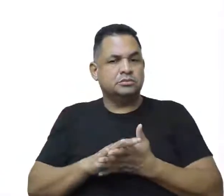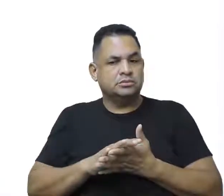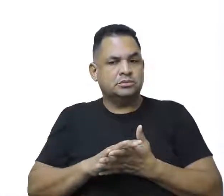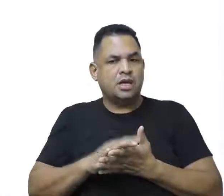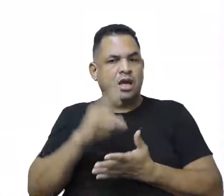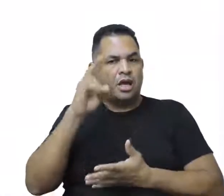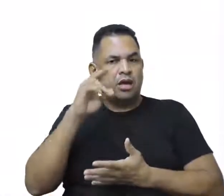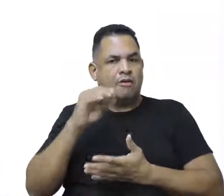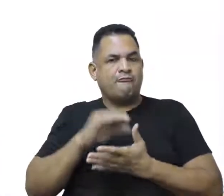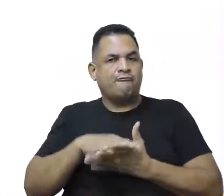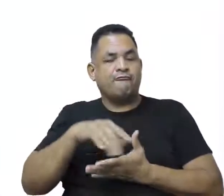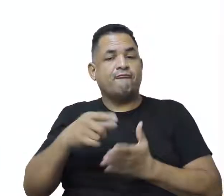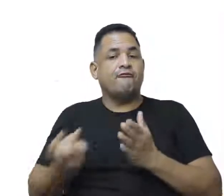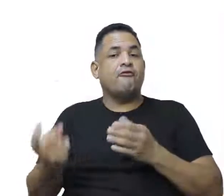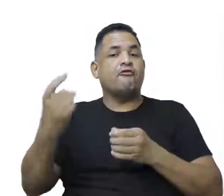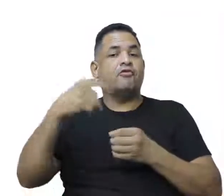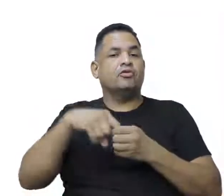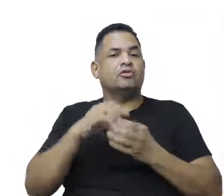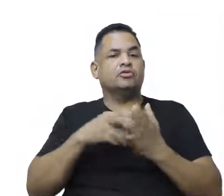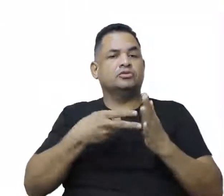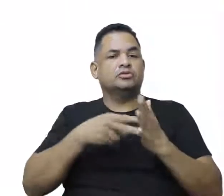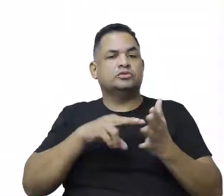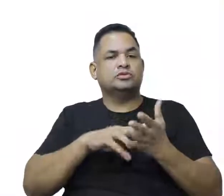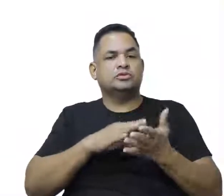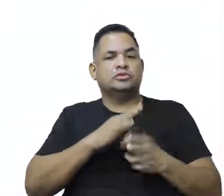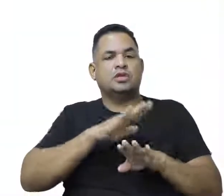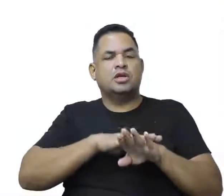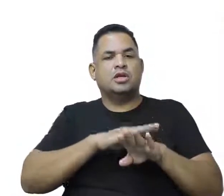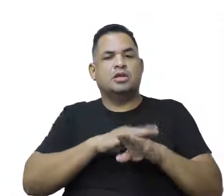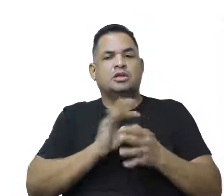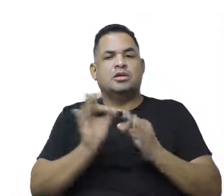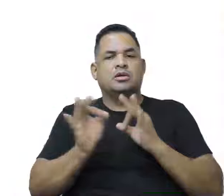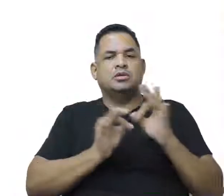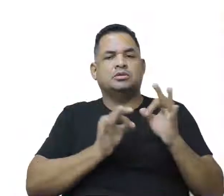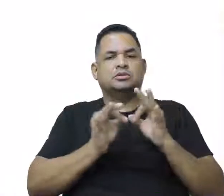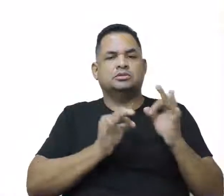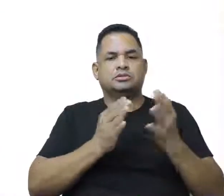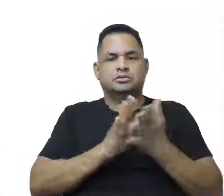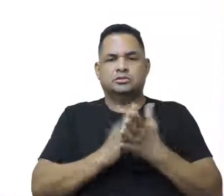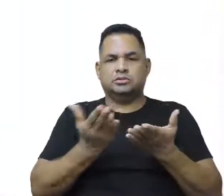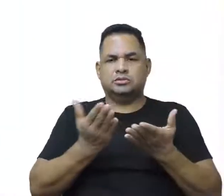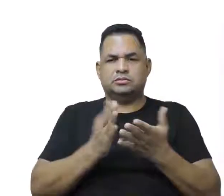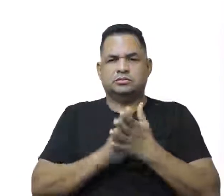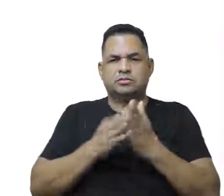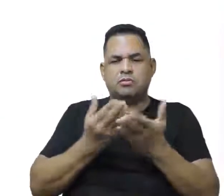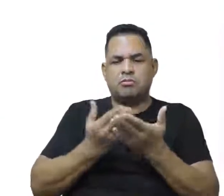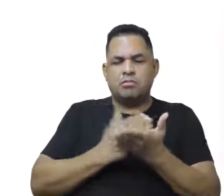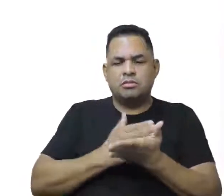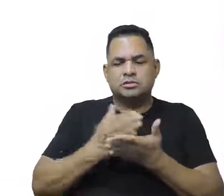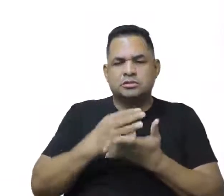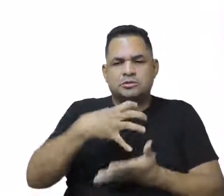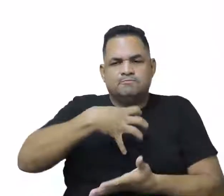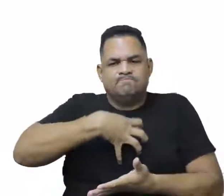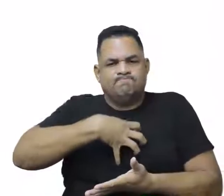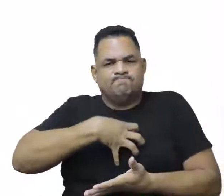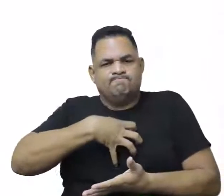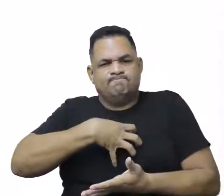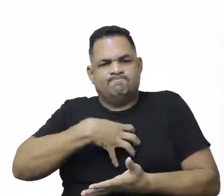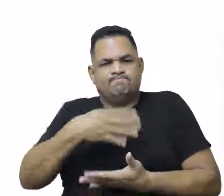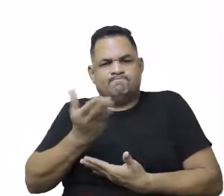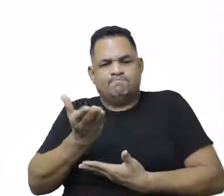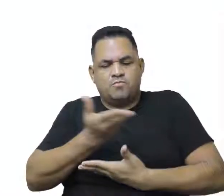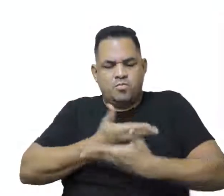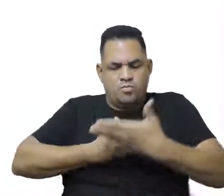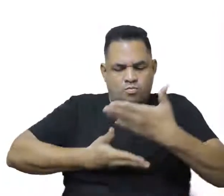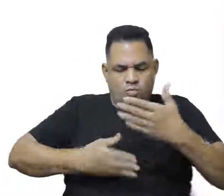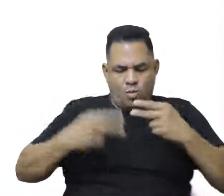Tracy, o estudo da formação das ideias, partindo das sensações, que tem a ver com a relação